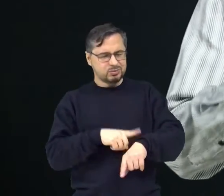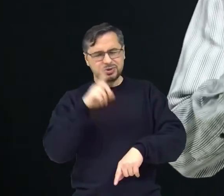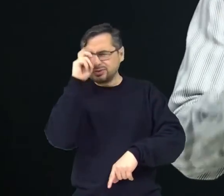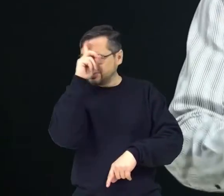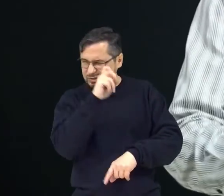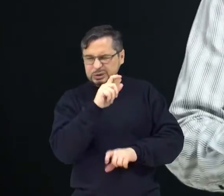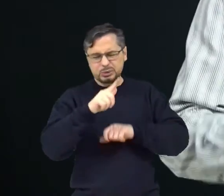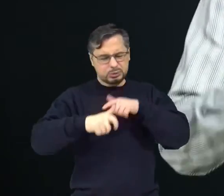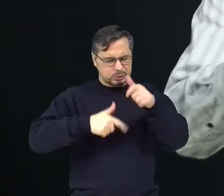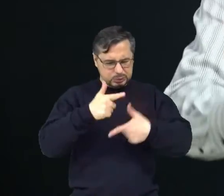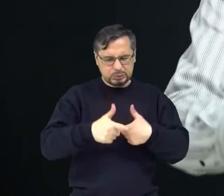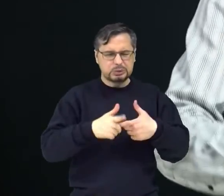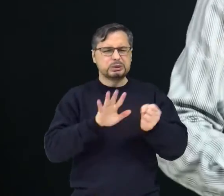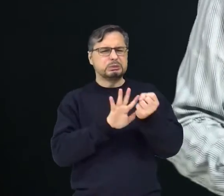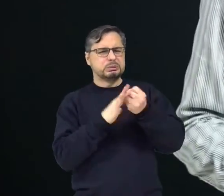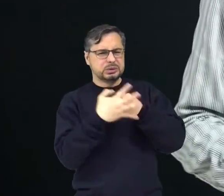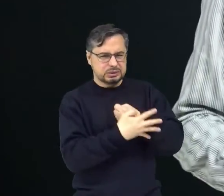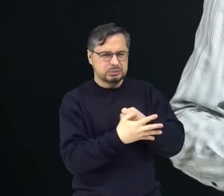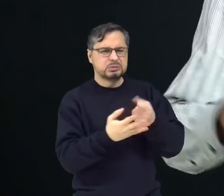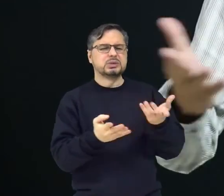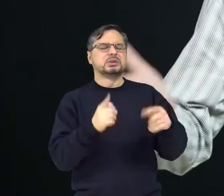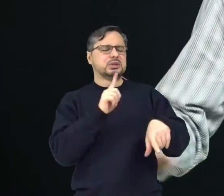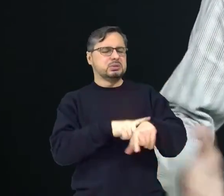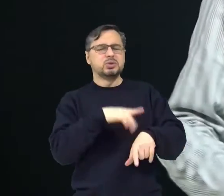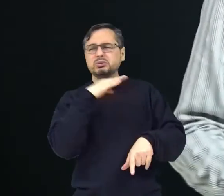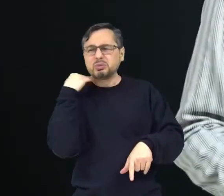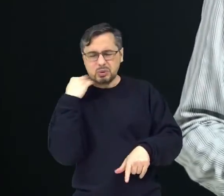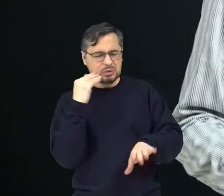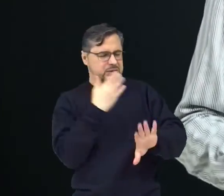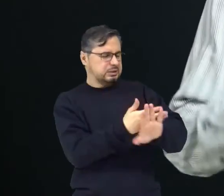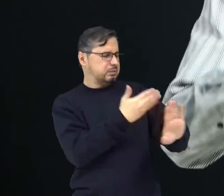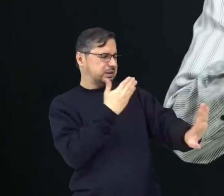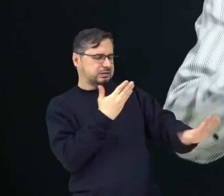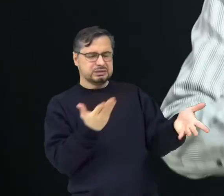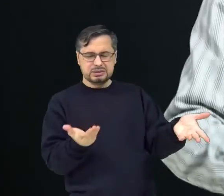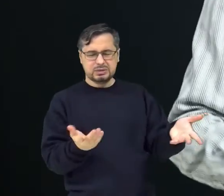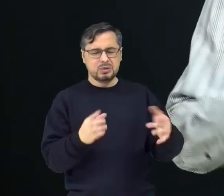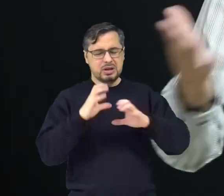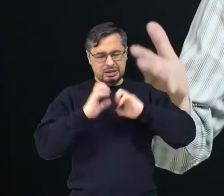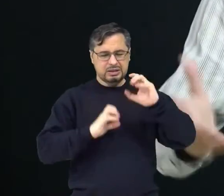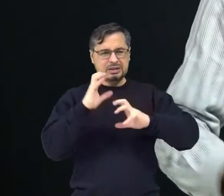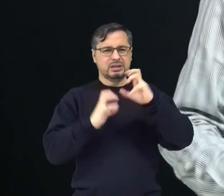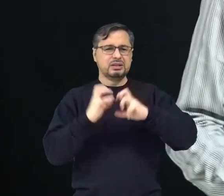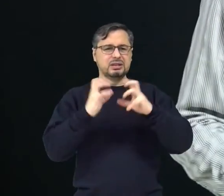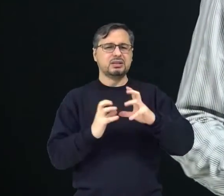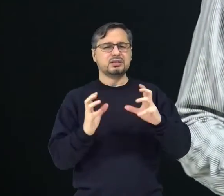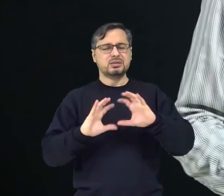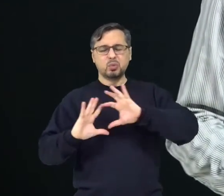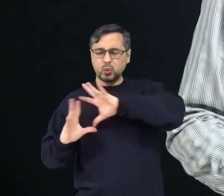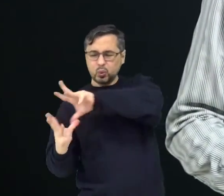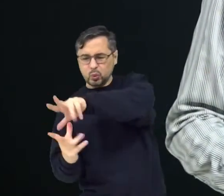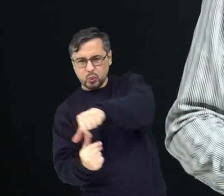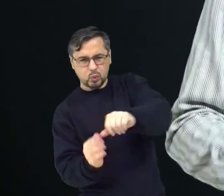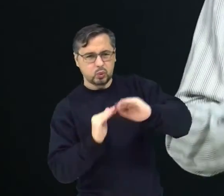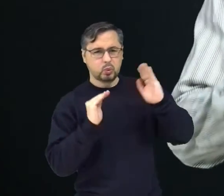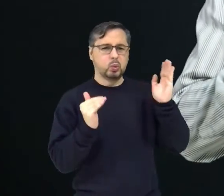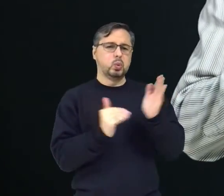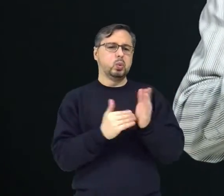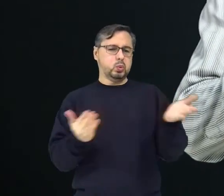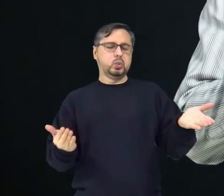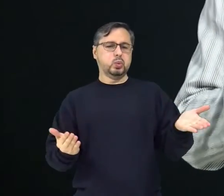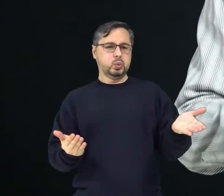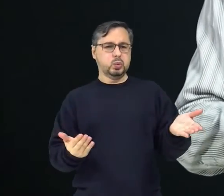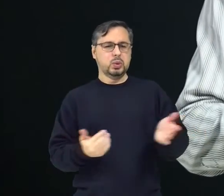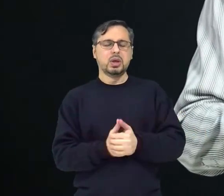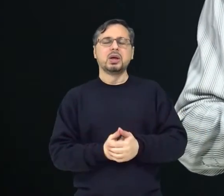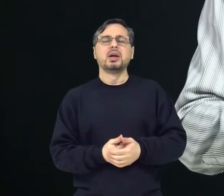tempo de aflições, tempo de morte, tempo de separação, tempo de crise e crise mundial, nós podemos